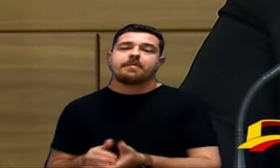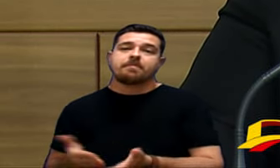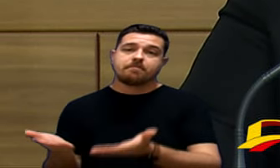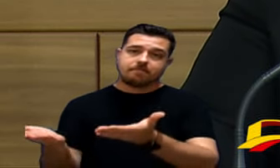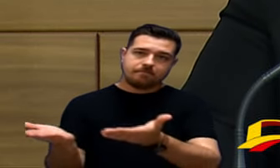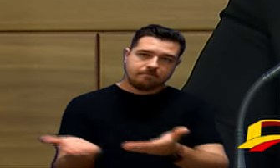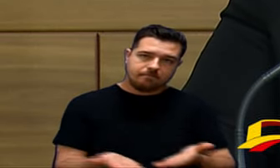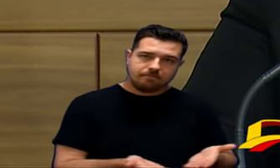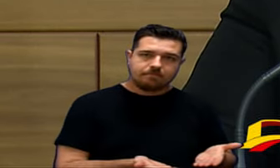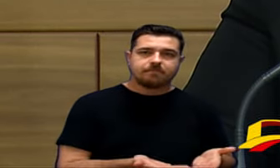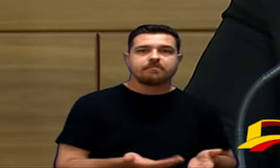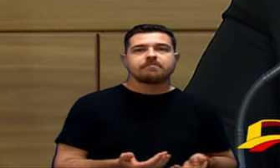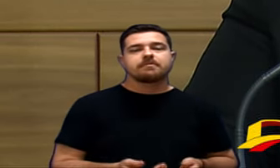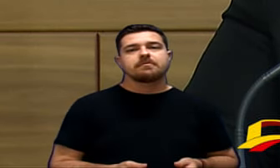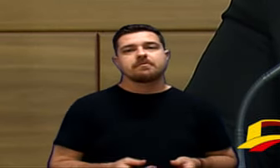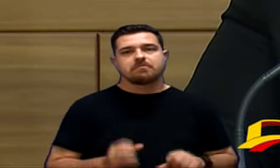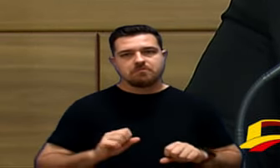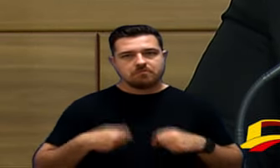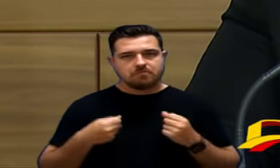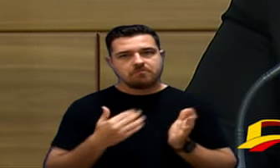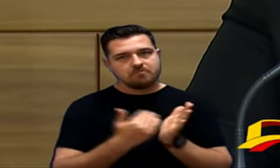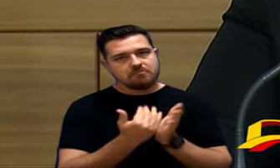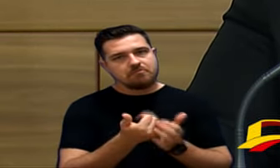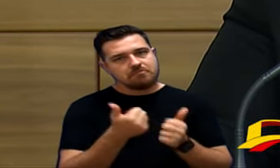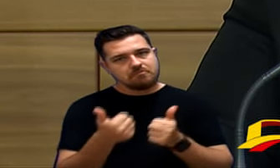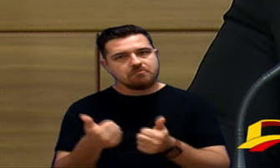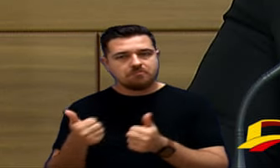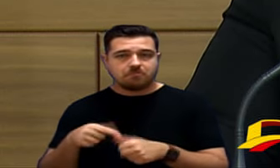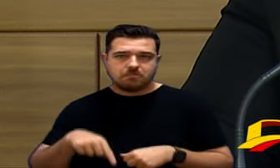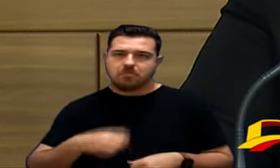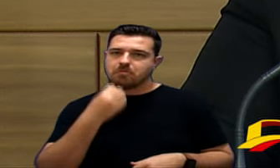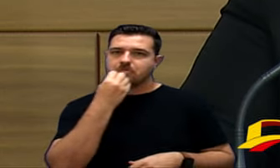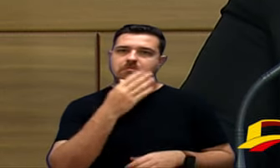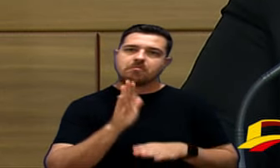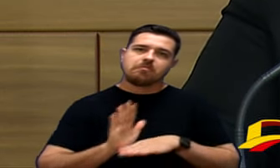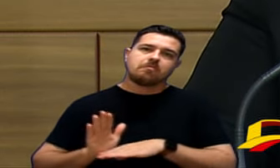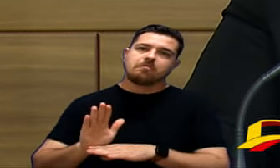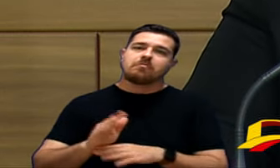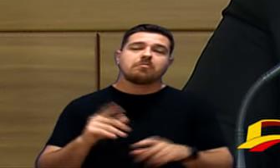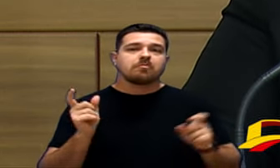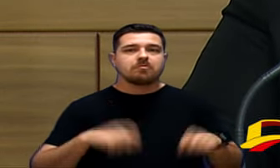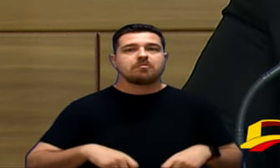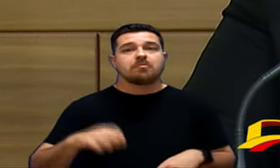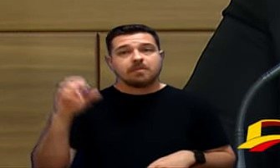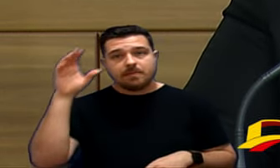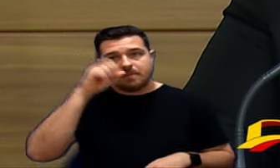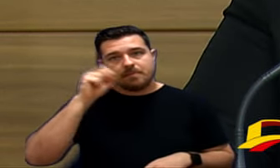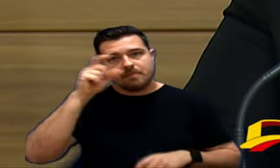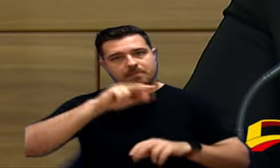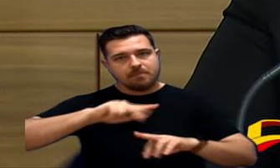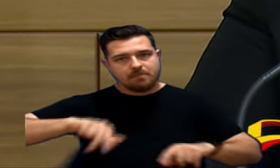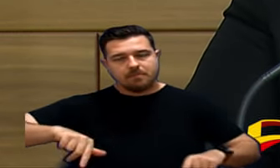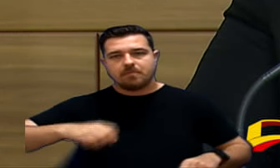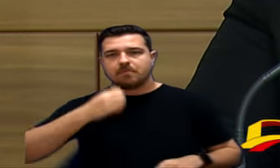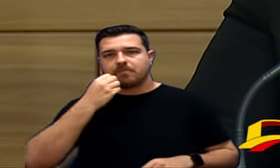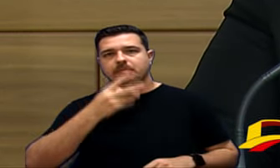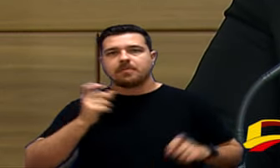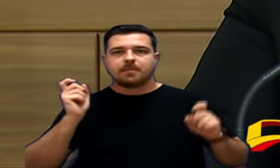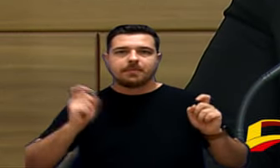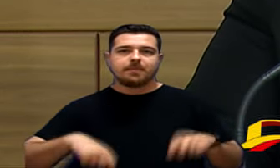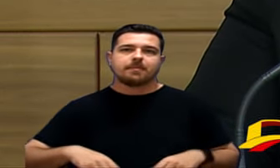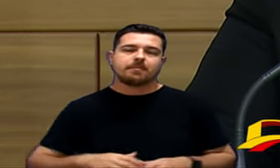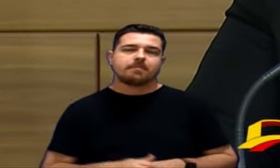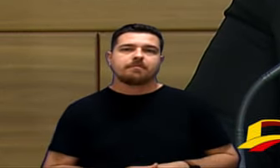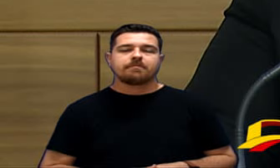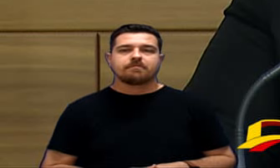bem-vindo absorva o máximo que esse local é um local acima de tudo de conhecimento comprometimento e de valores principalmente com o